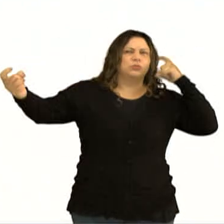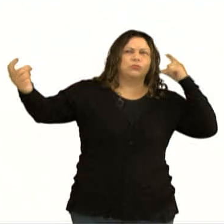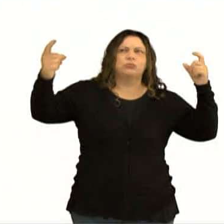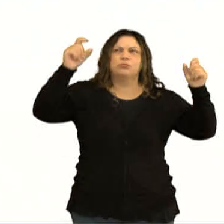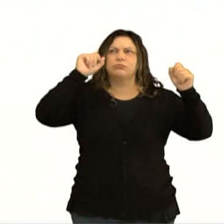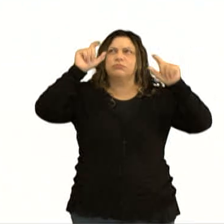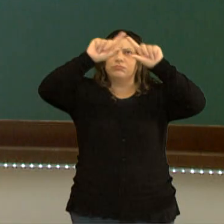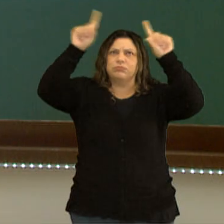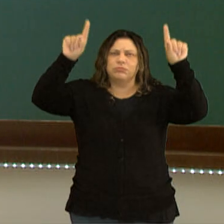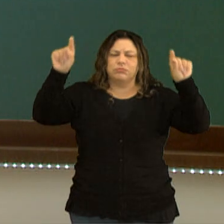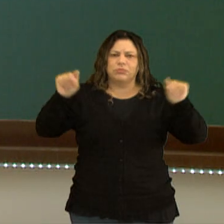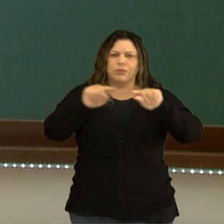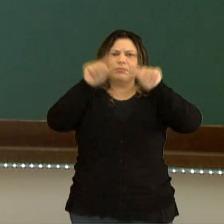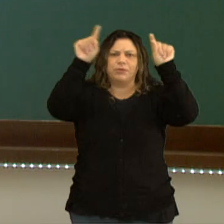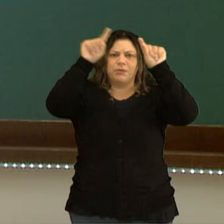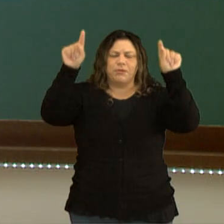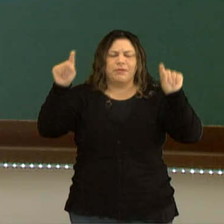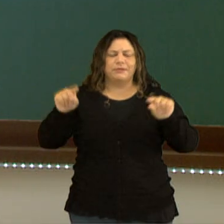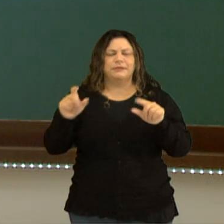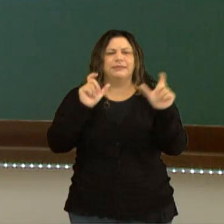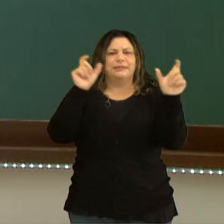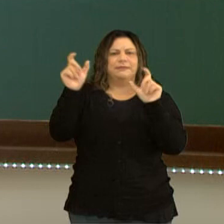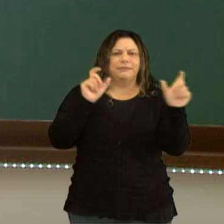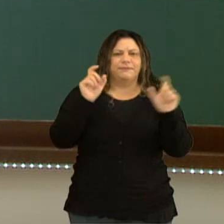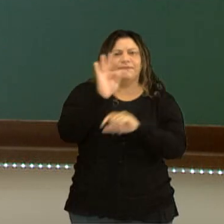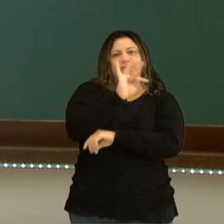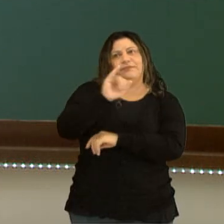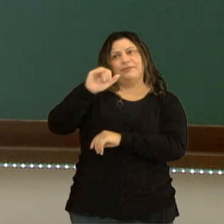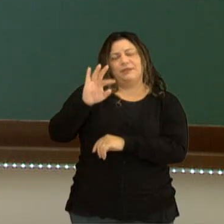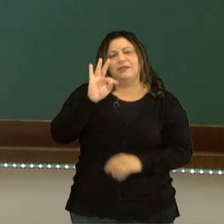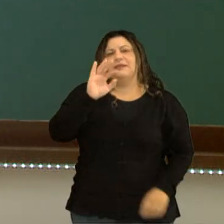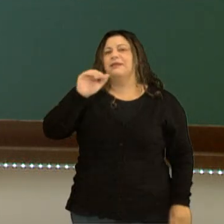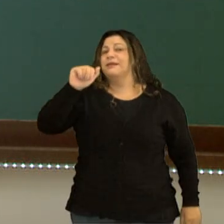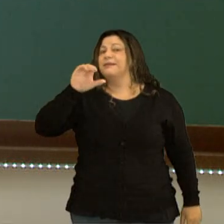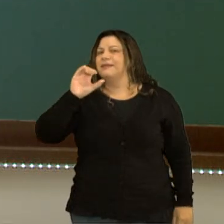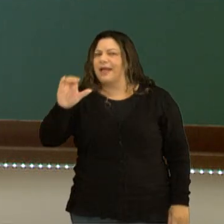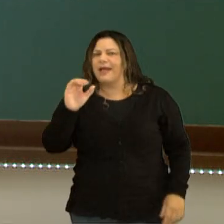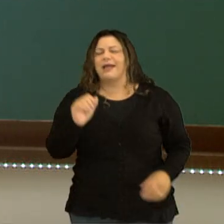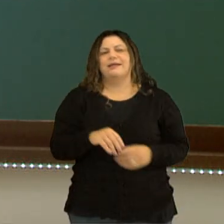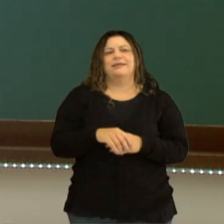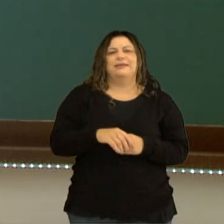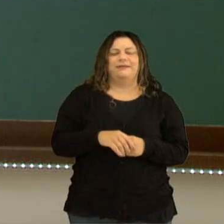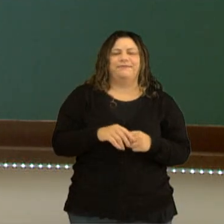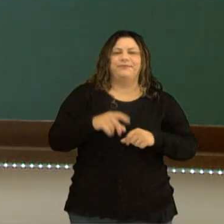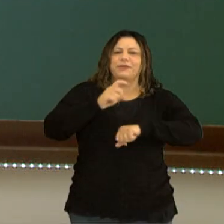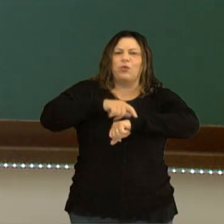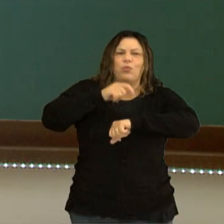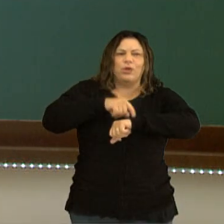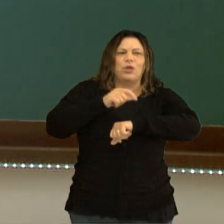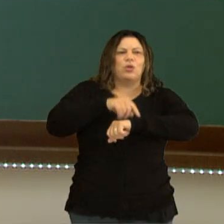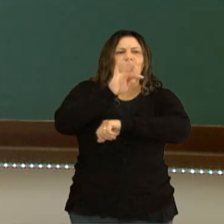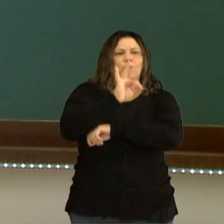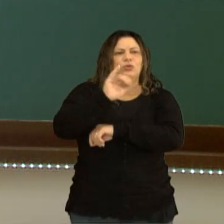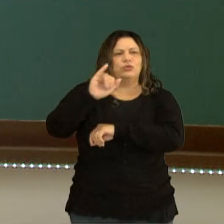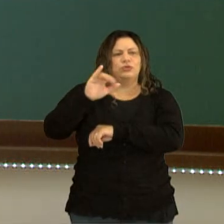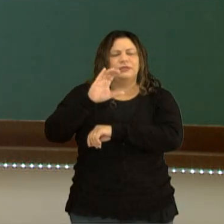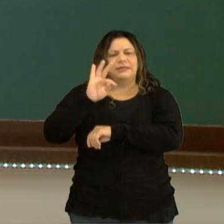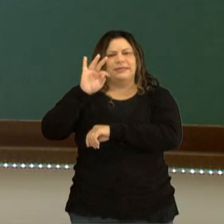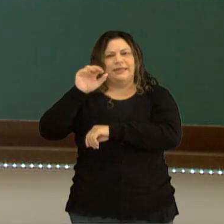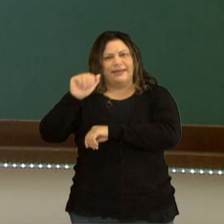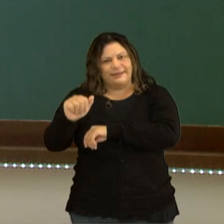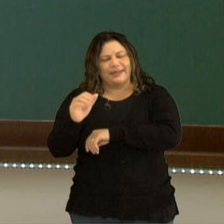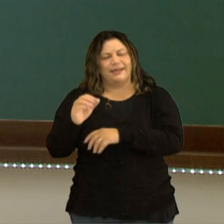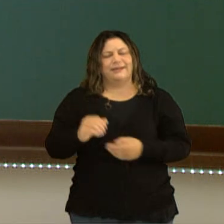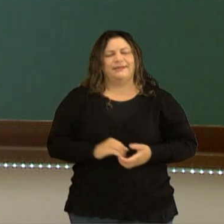Passa tempo, tic-tac, tic-tac, passa a hora. Então, nesses versos, nós temos o tic-tac se referindo